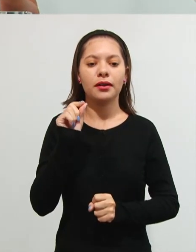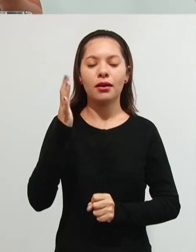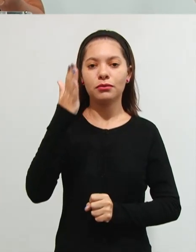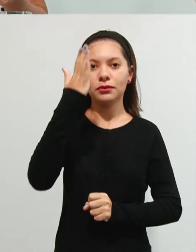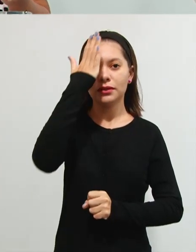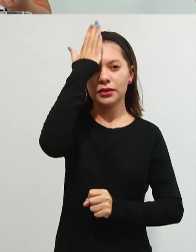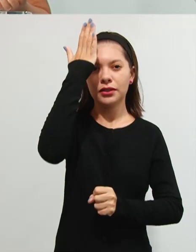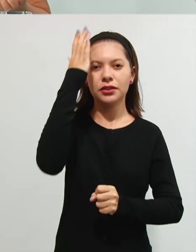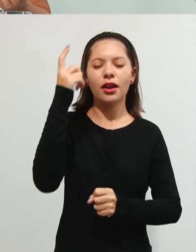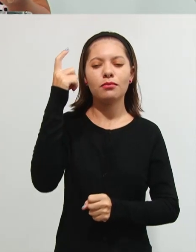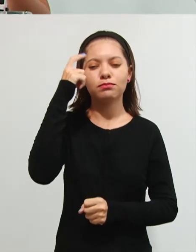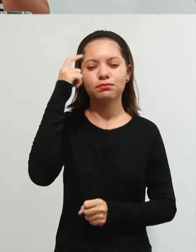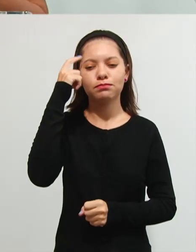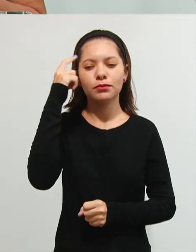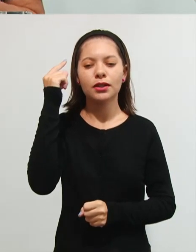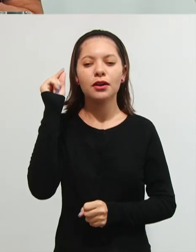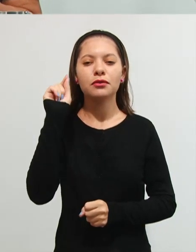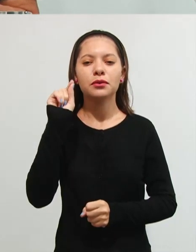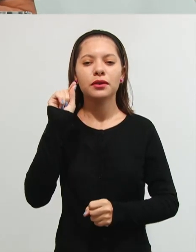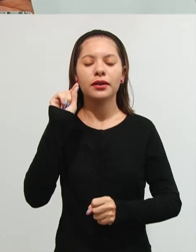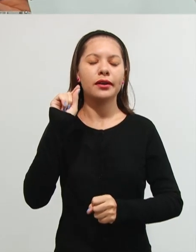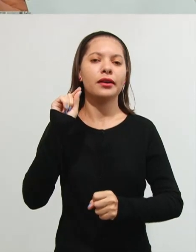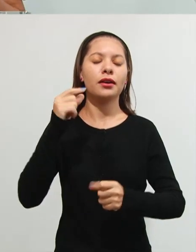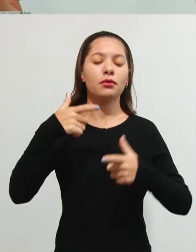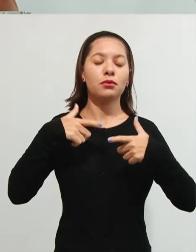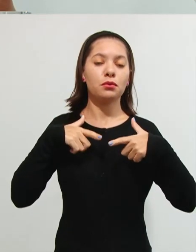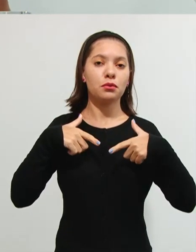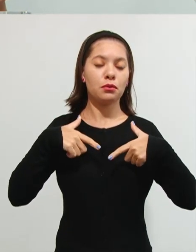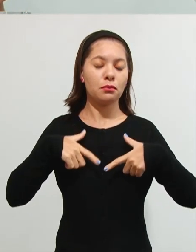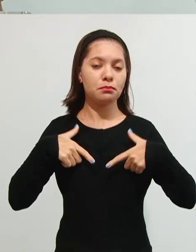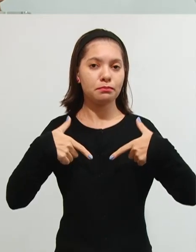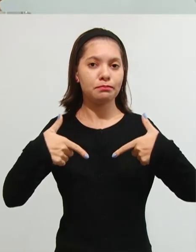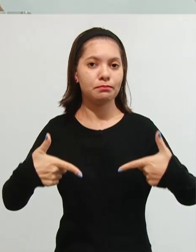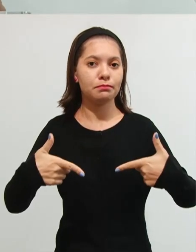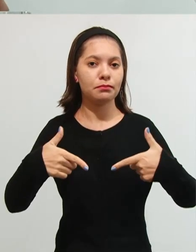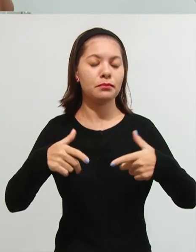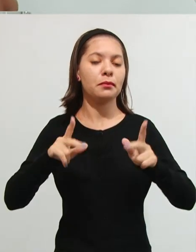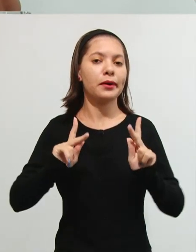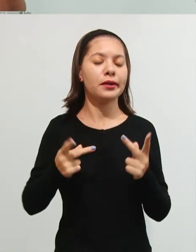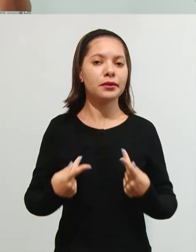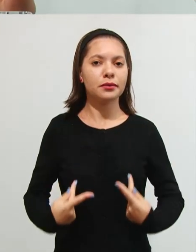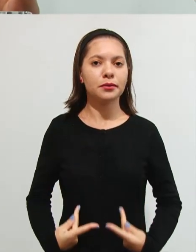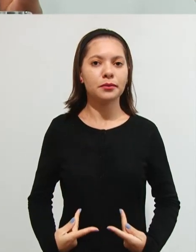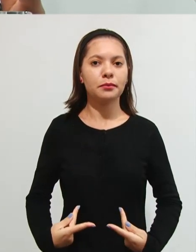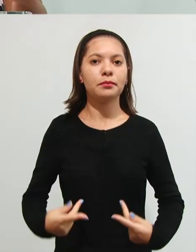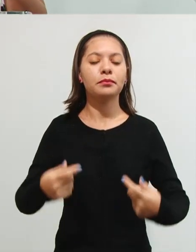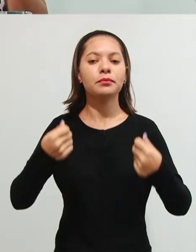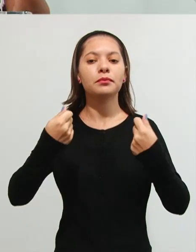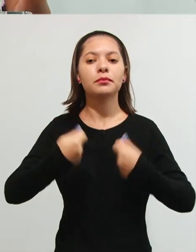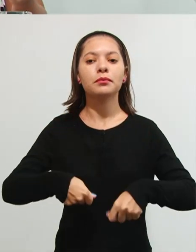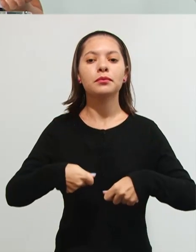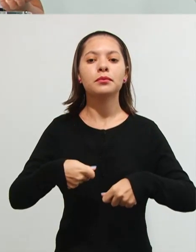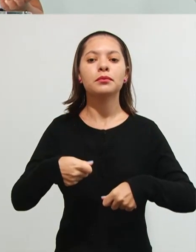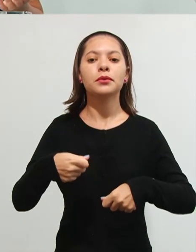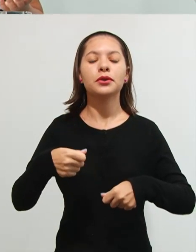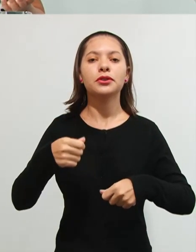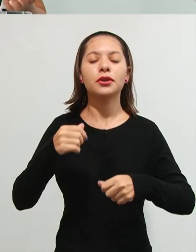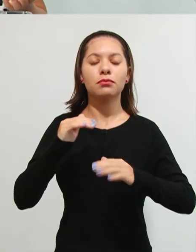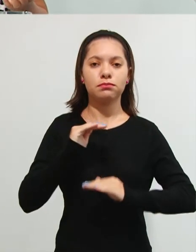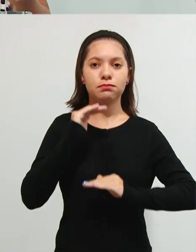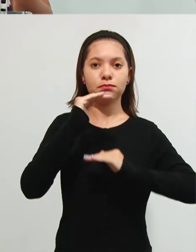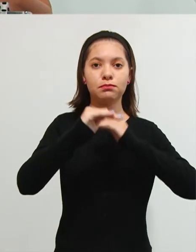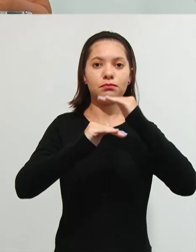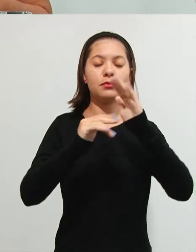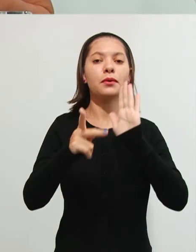tinha consciência de que, fora o comportamento, o ser humano poderia ter no seu